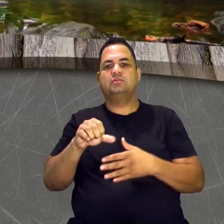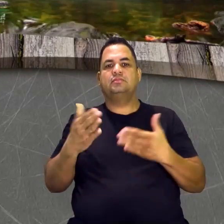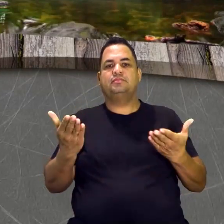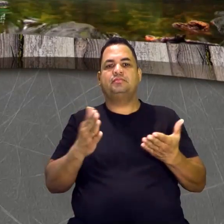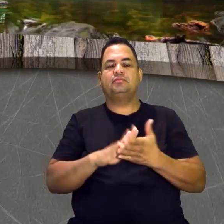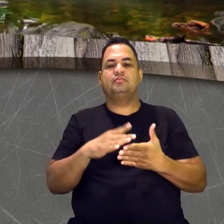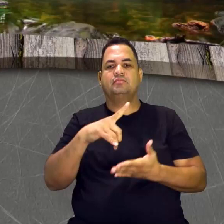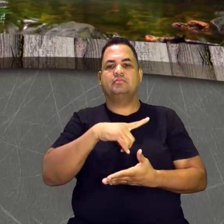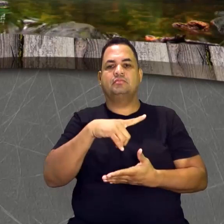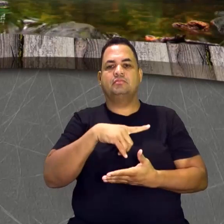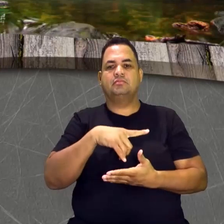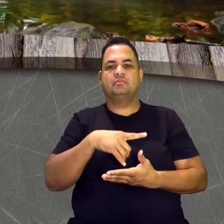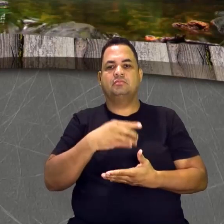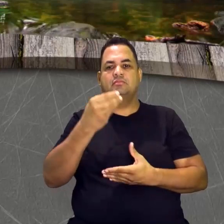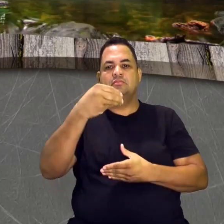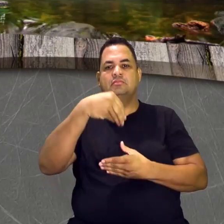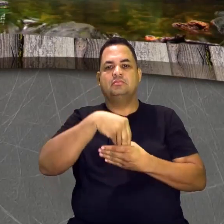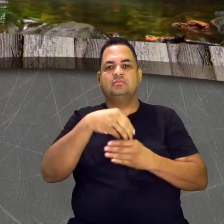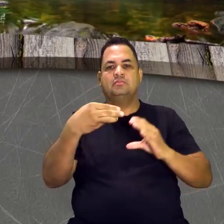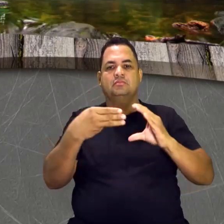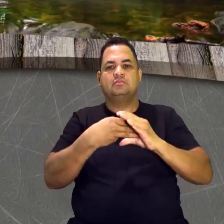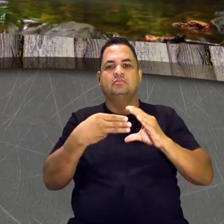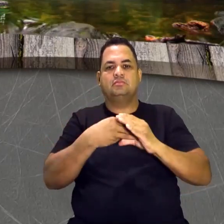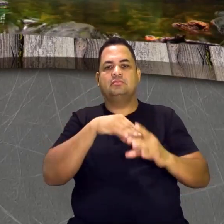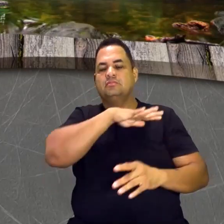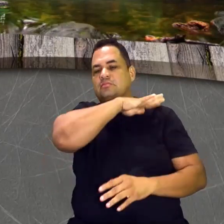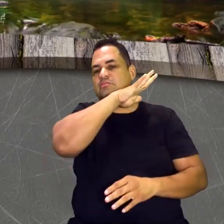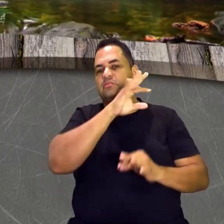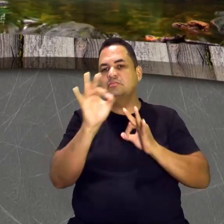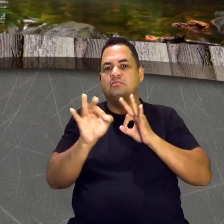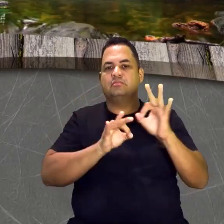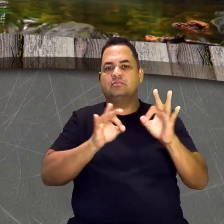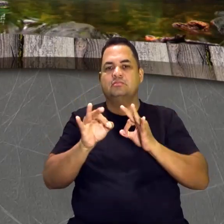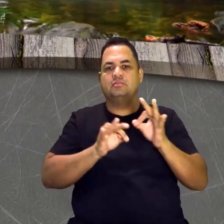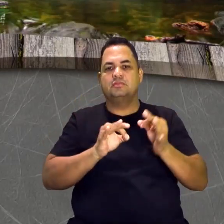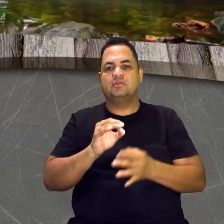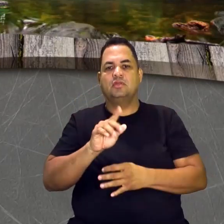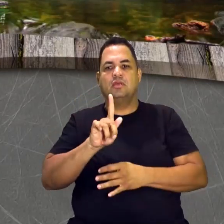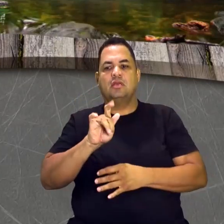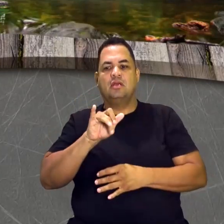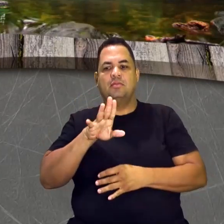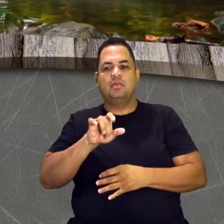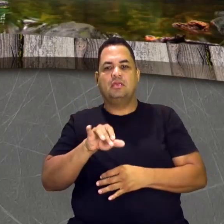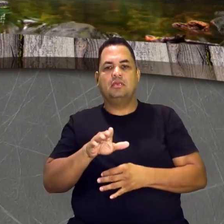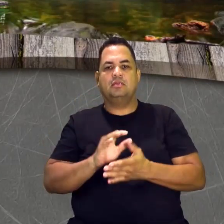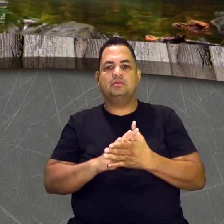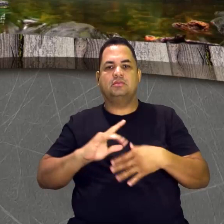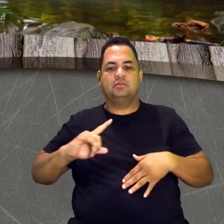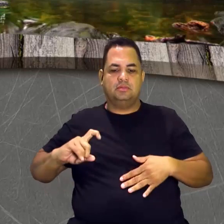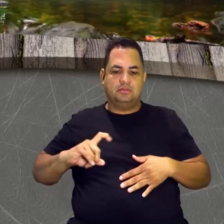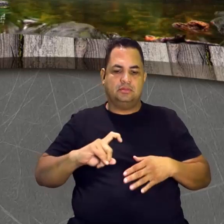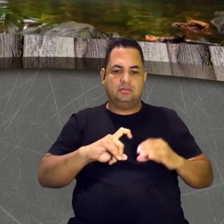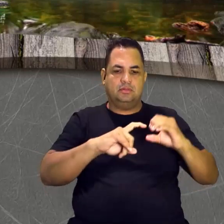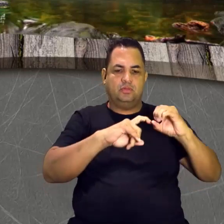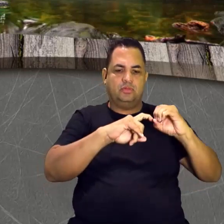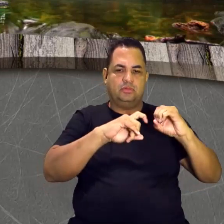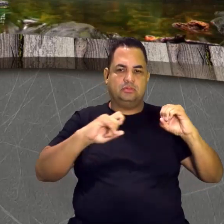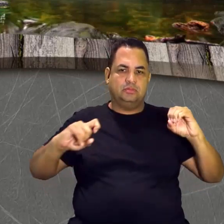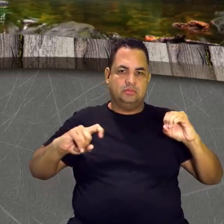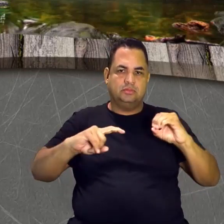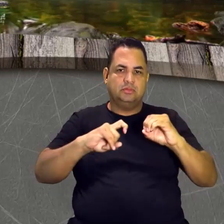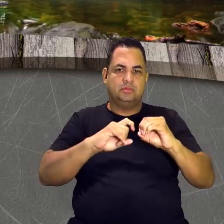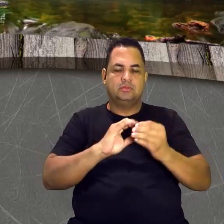processo que nós temos nas células animais a formação dos gametas, espermatozoide e